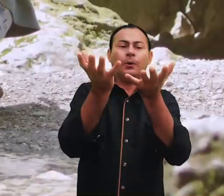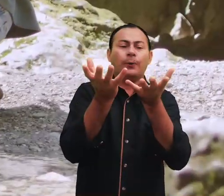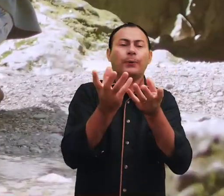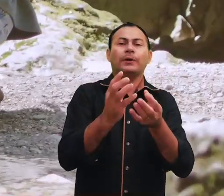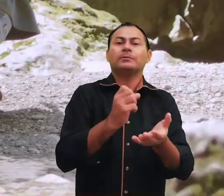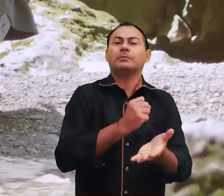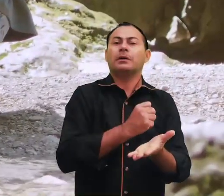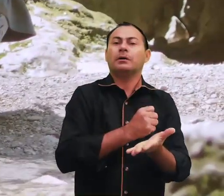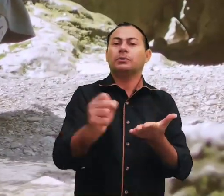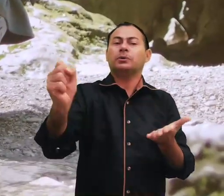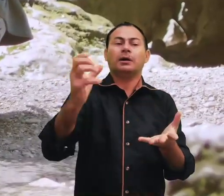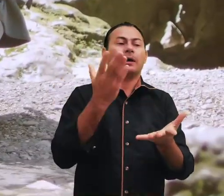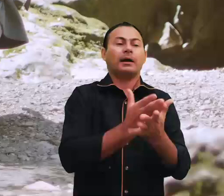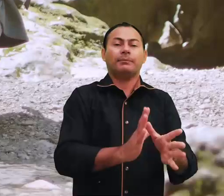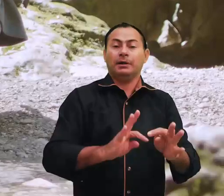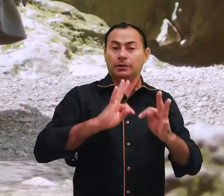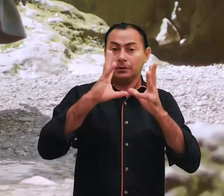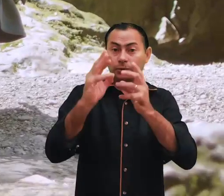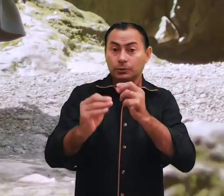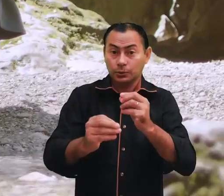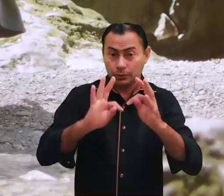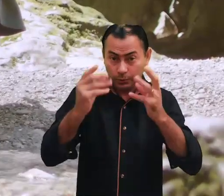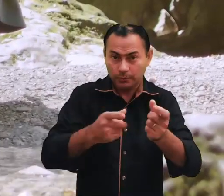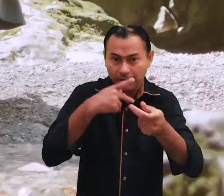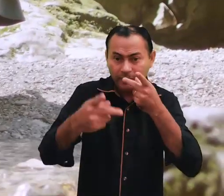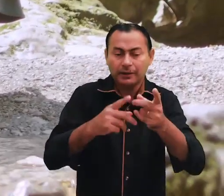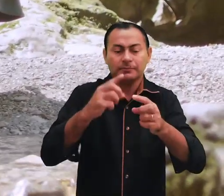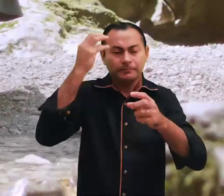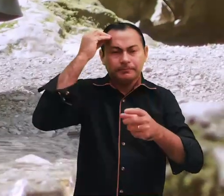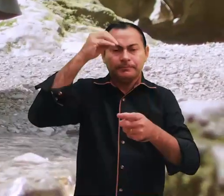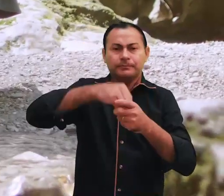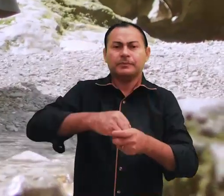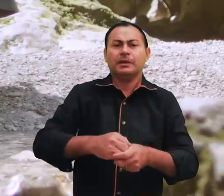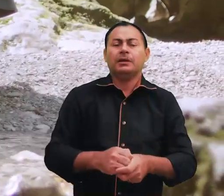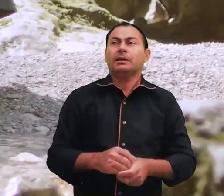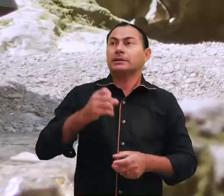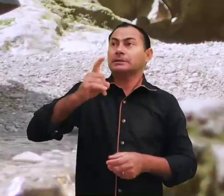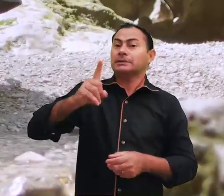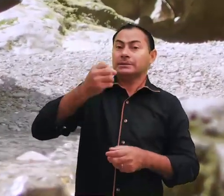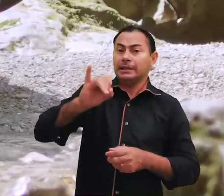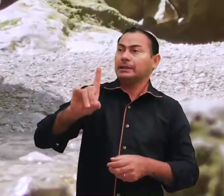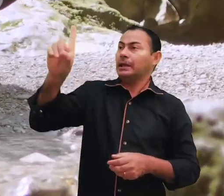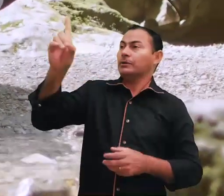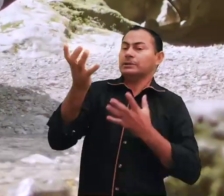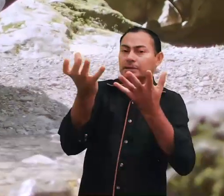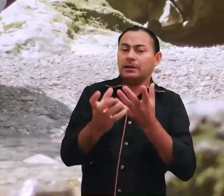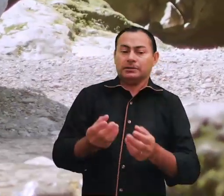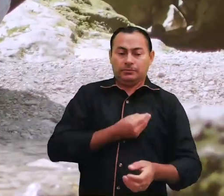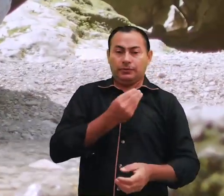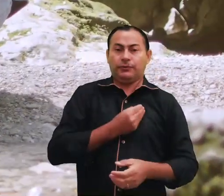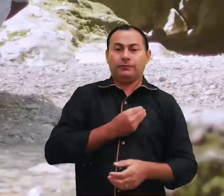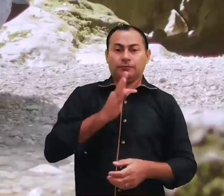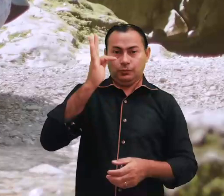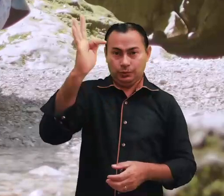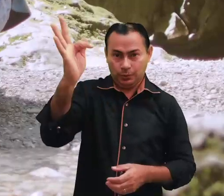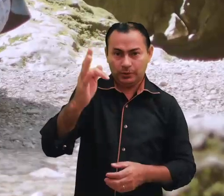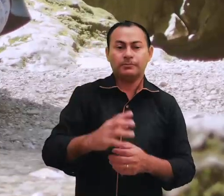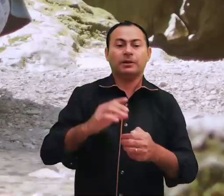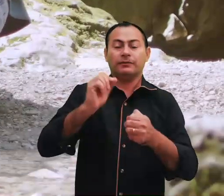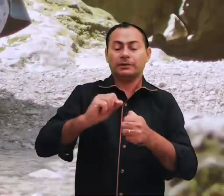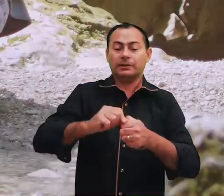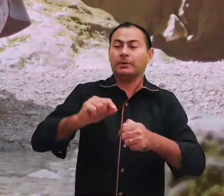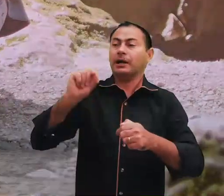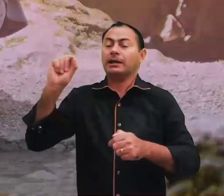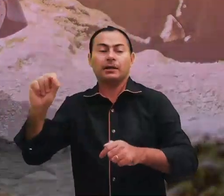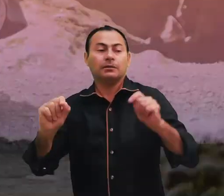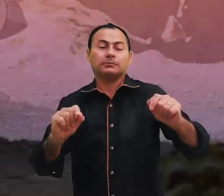sopro, passa. Então, tudo que você diz deveria ser precedido de, se Deus quiser, estaremos vivos, e faremos isso